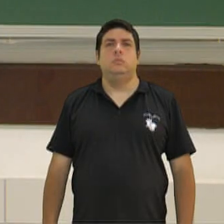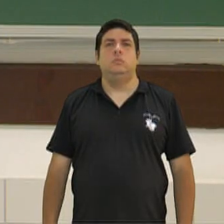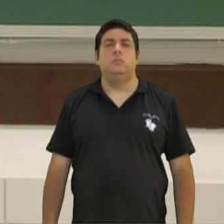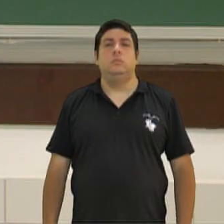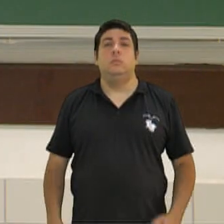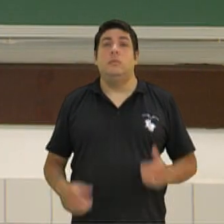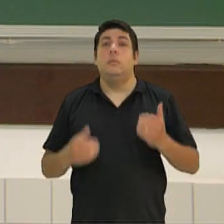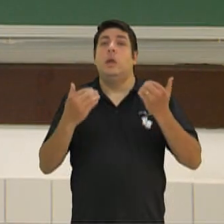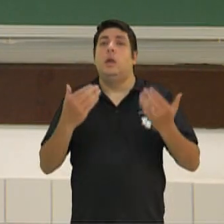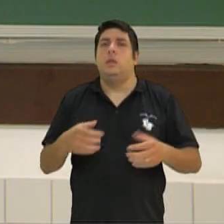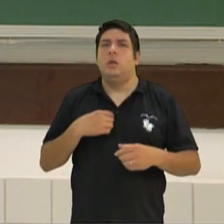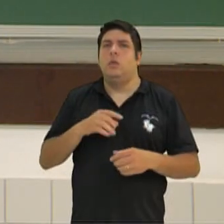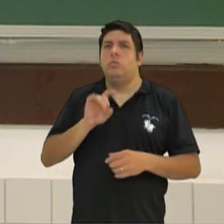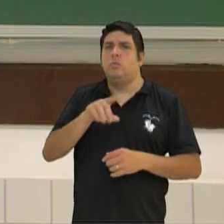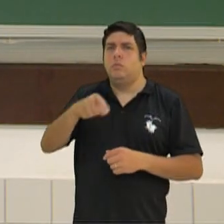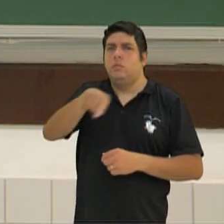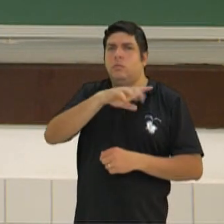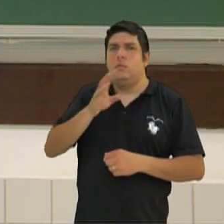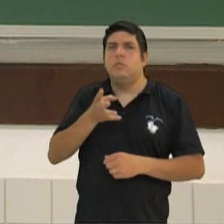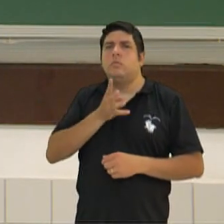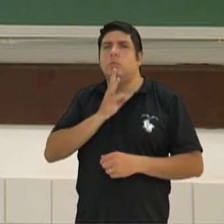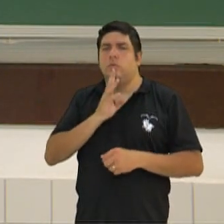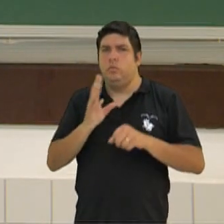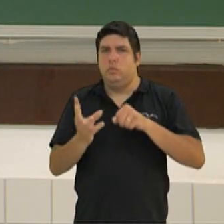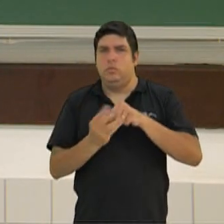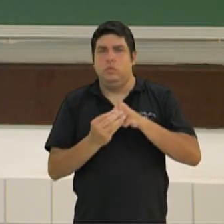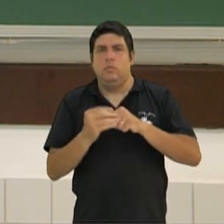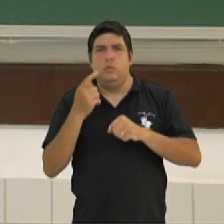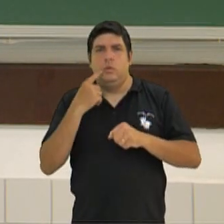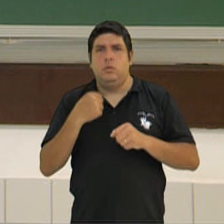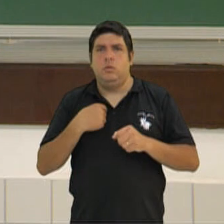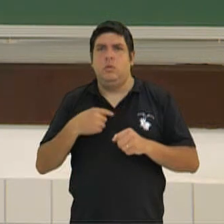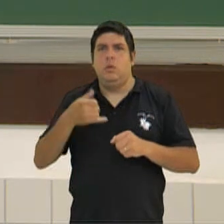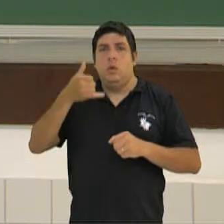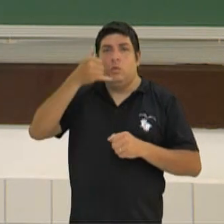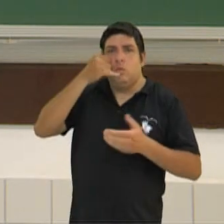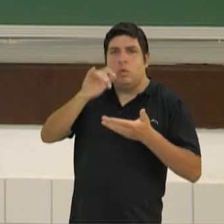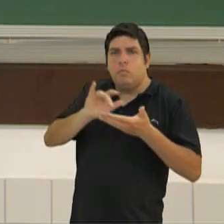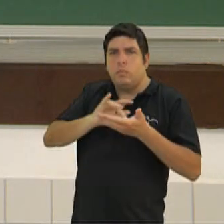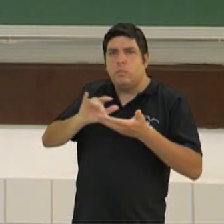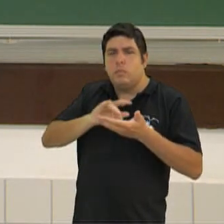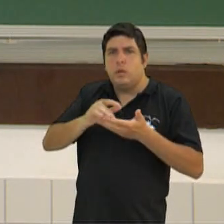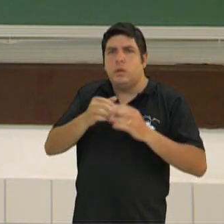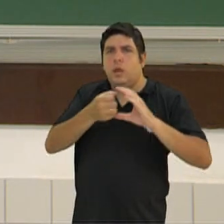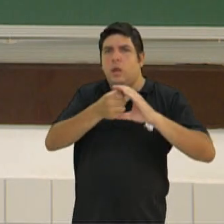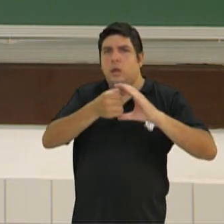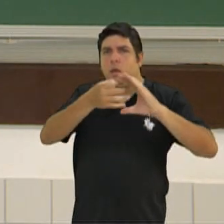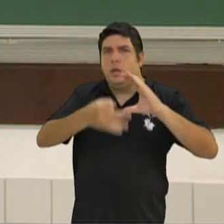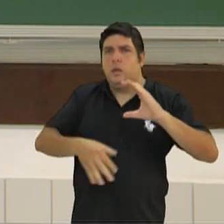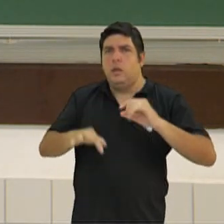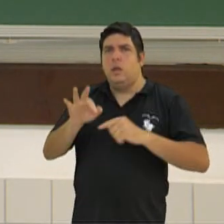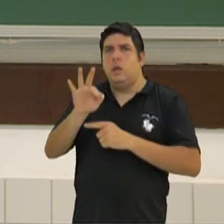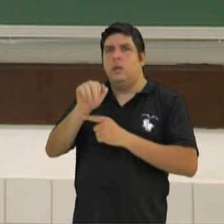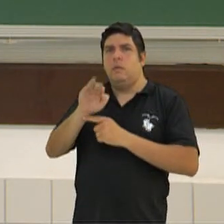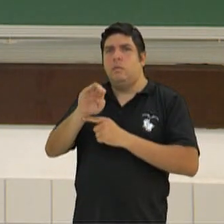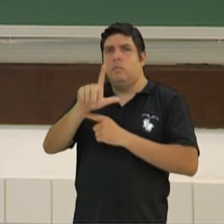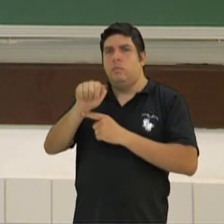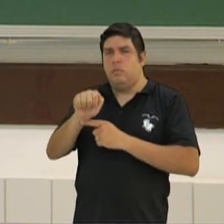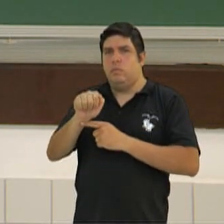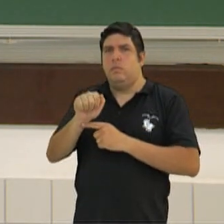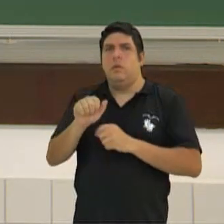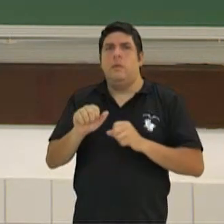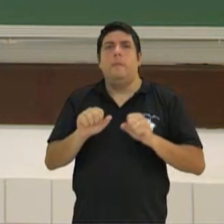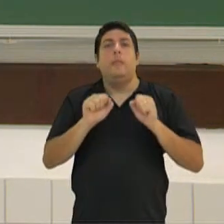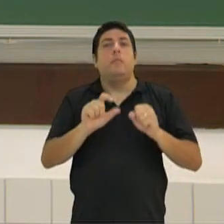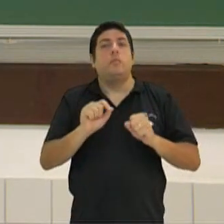Então, olha só, pessoal, só para que vocês tenham conhecimento, né, eu deixei separado aqui no meu celular as características da fábula, tá? Que normalmente ela pode ser em